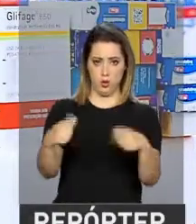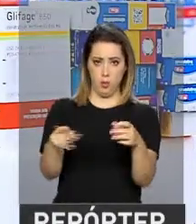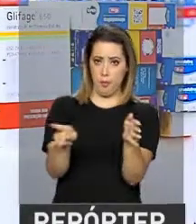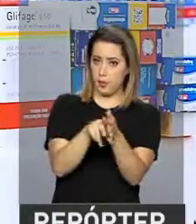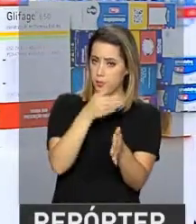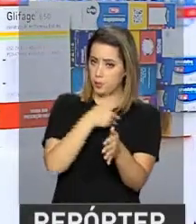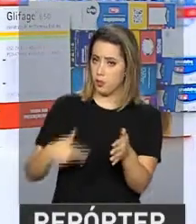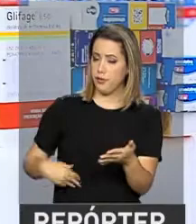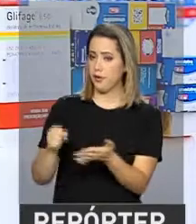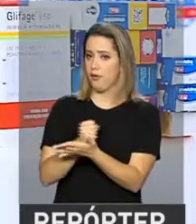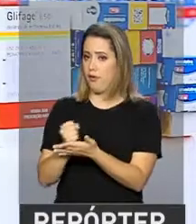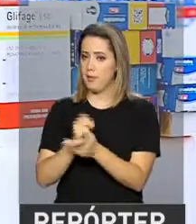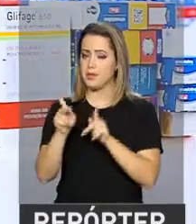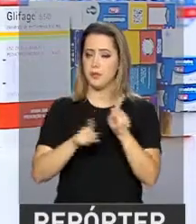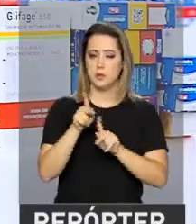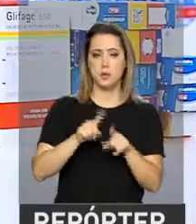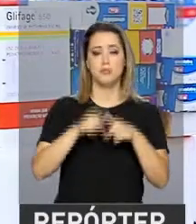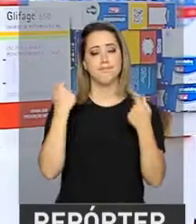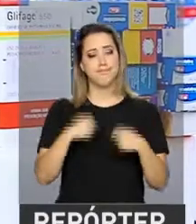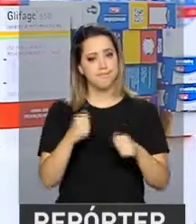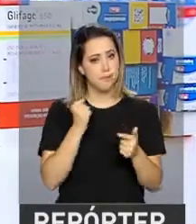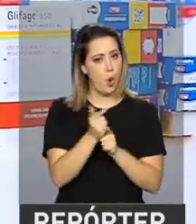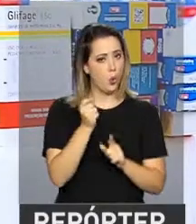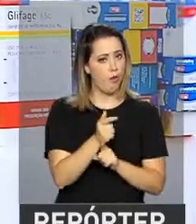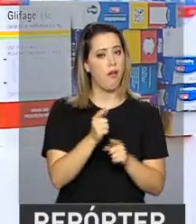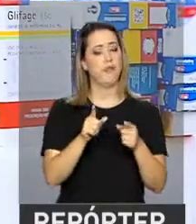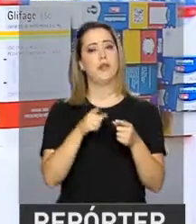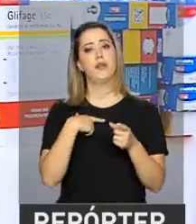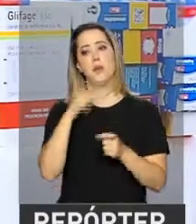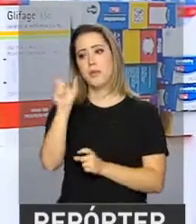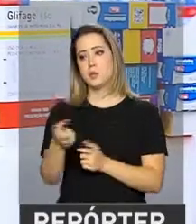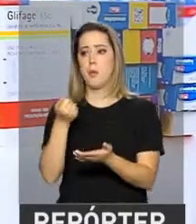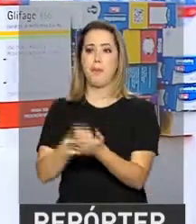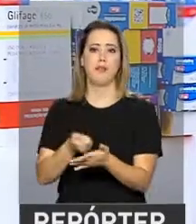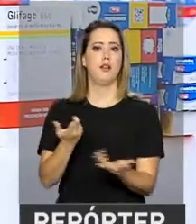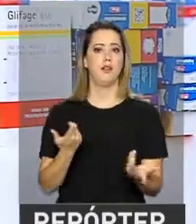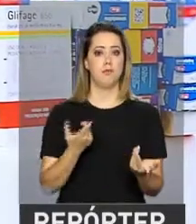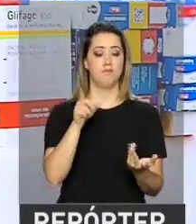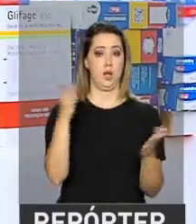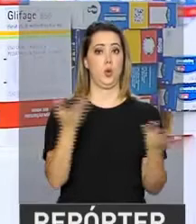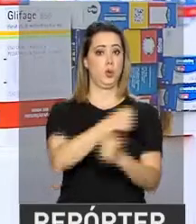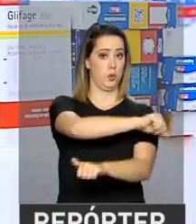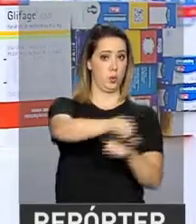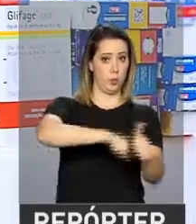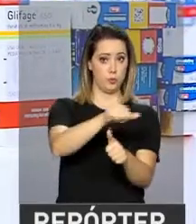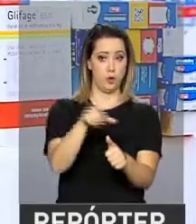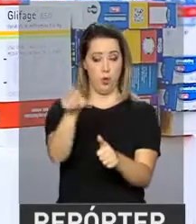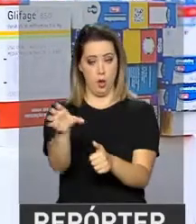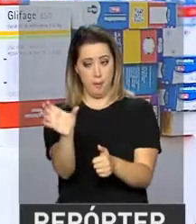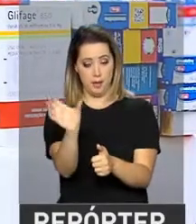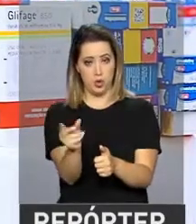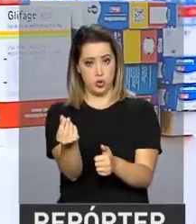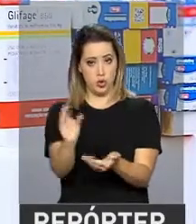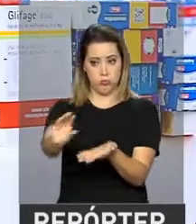o que envolve o pagamento de aluguel e despesas com pessoal por exemplo o ministério da saúde vai aplicar